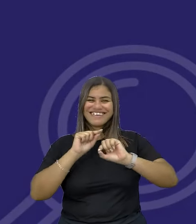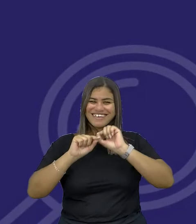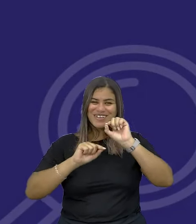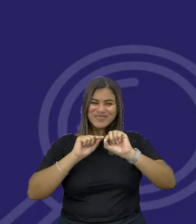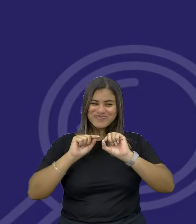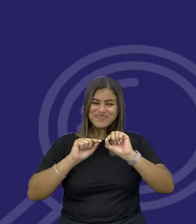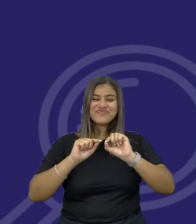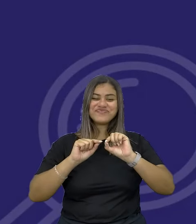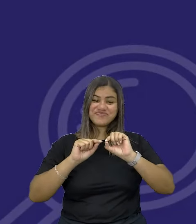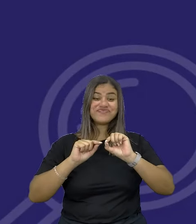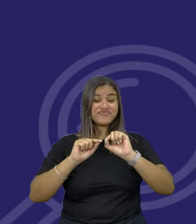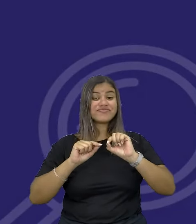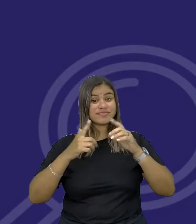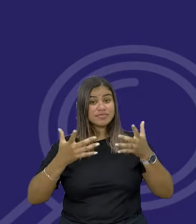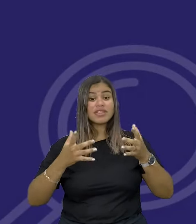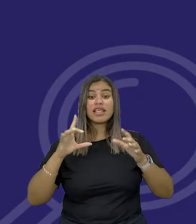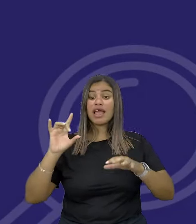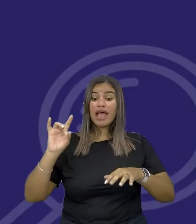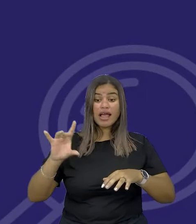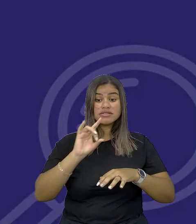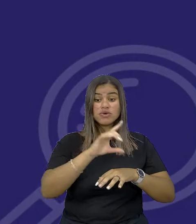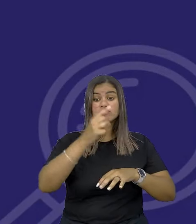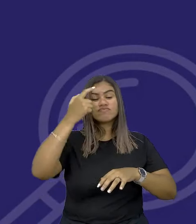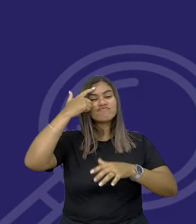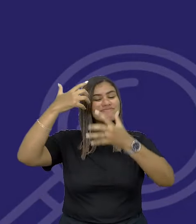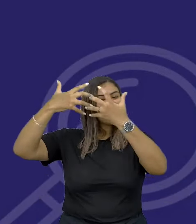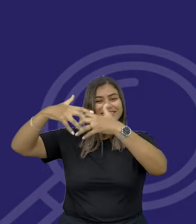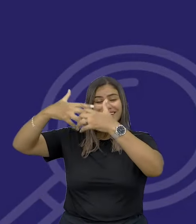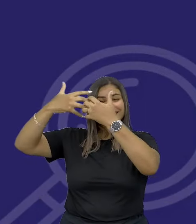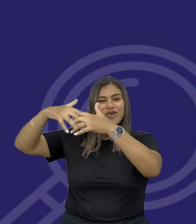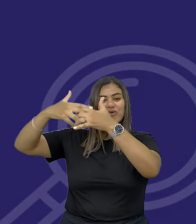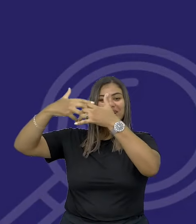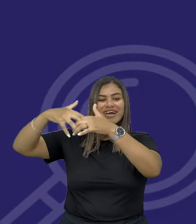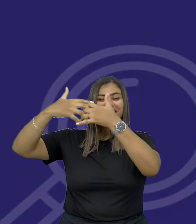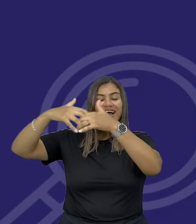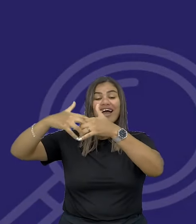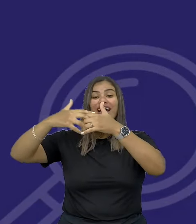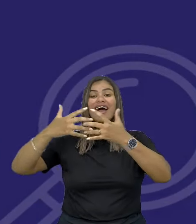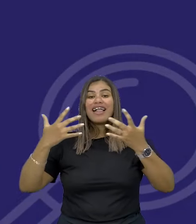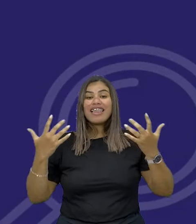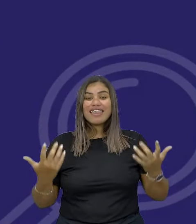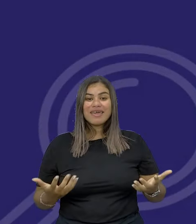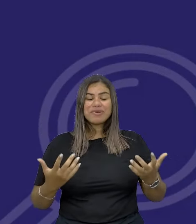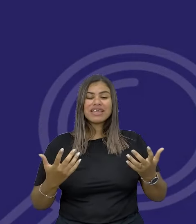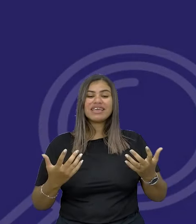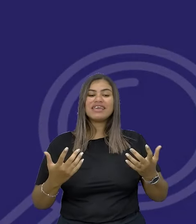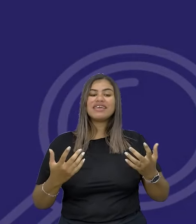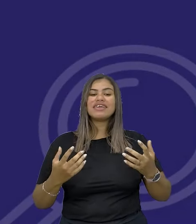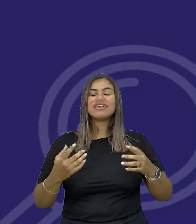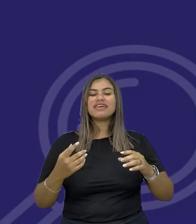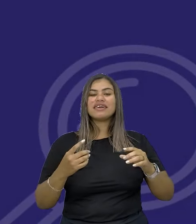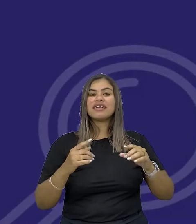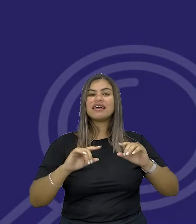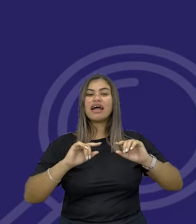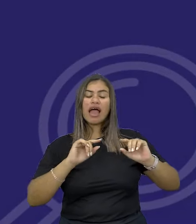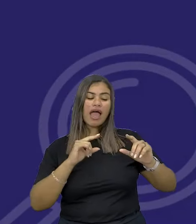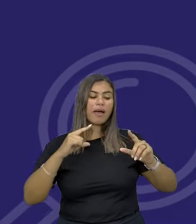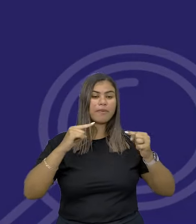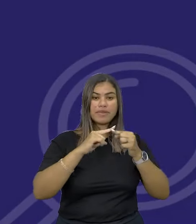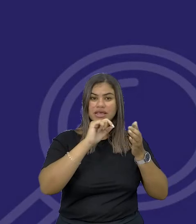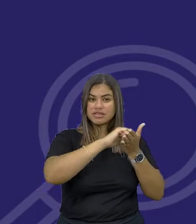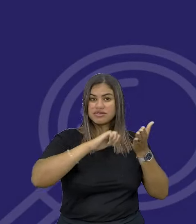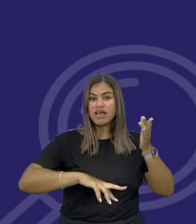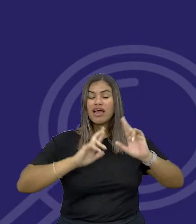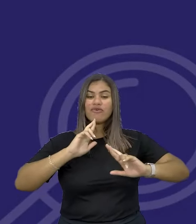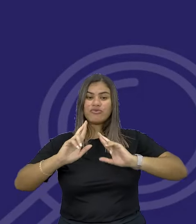várias formas de resolver, várias formas do pensamento. E aí eu faço a plenária, onde todos os estudantes participarão da discussão dessas diferentes resoluções,